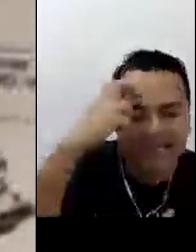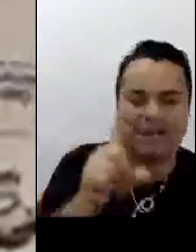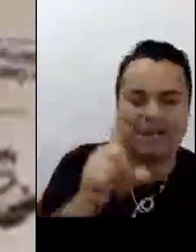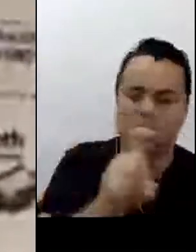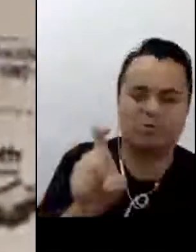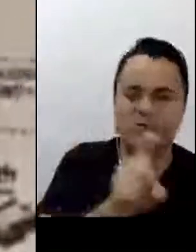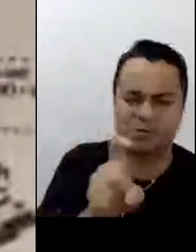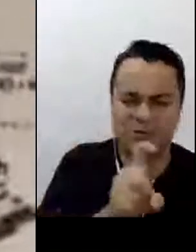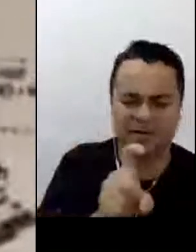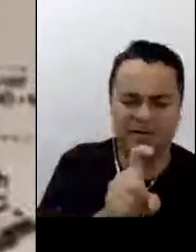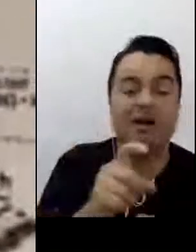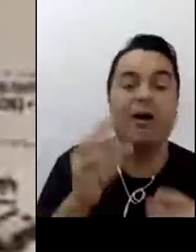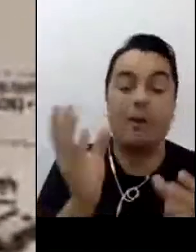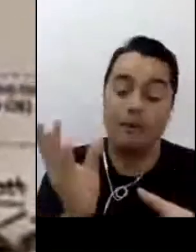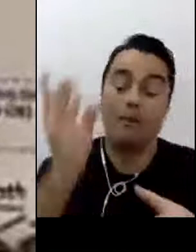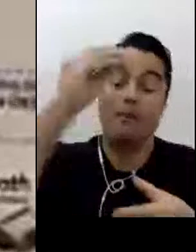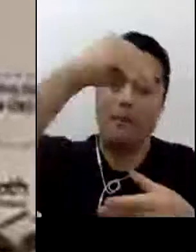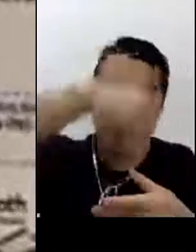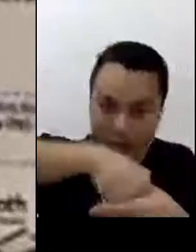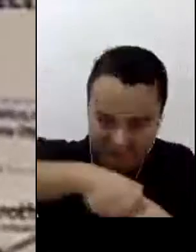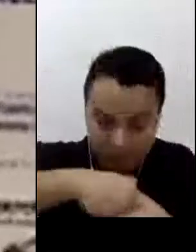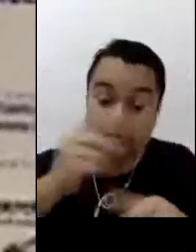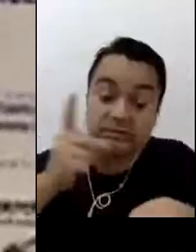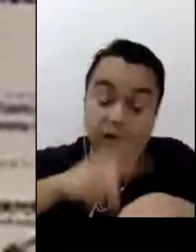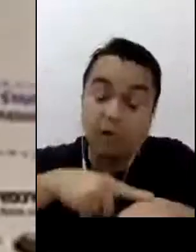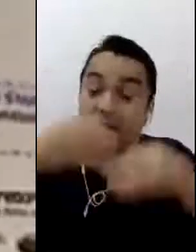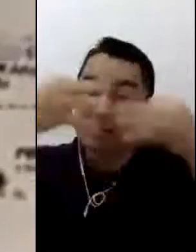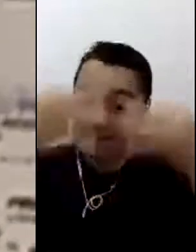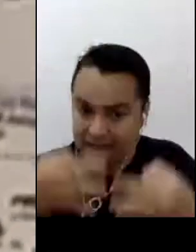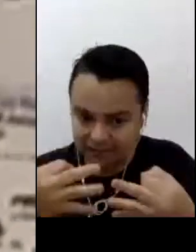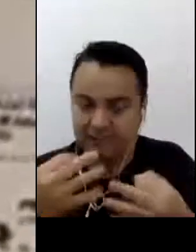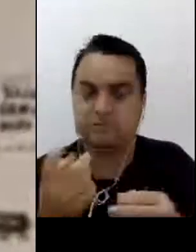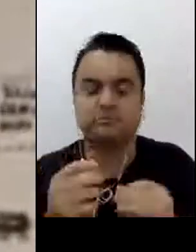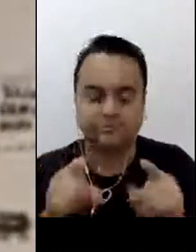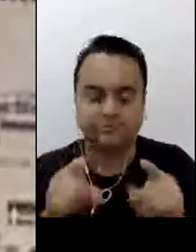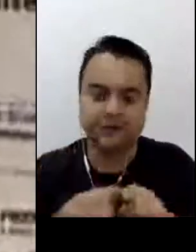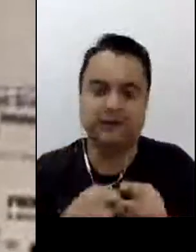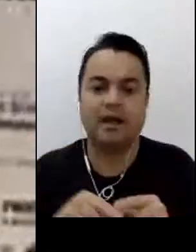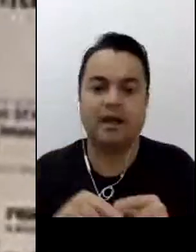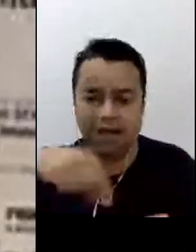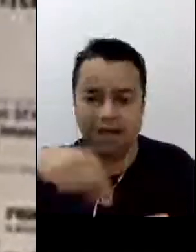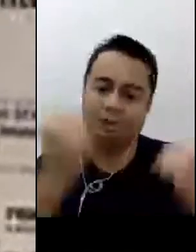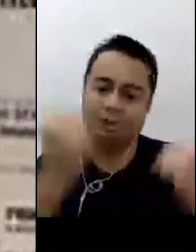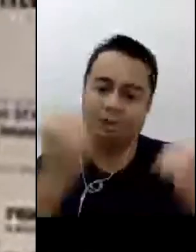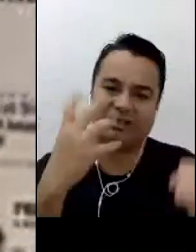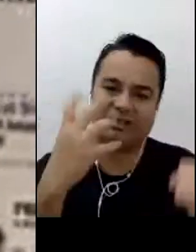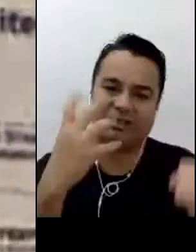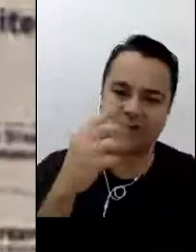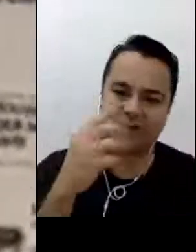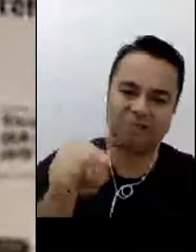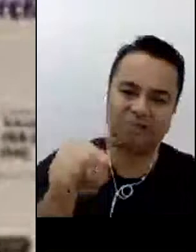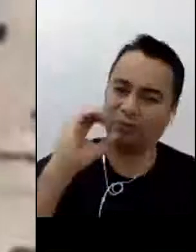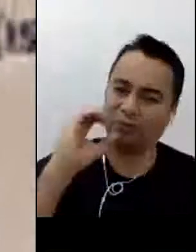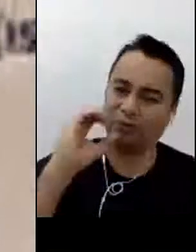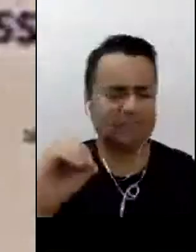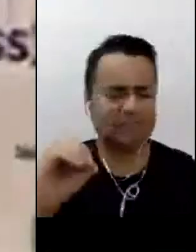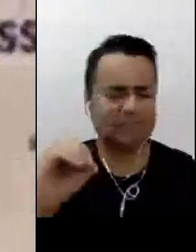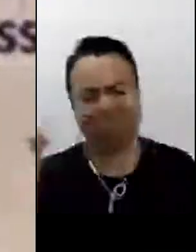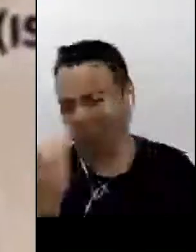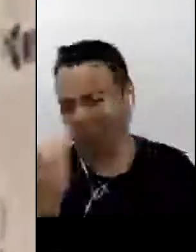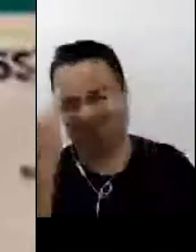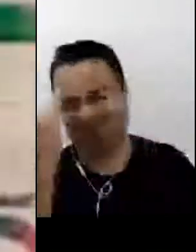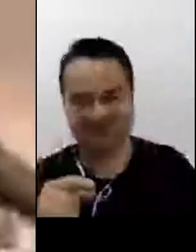Para a gente poder colocar no momento certo e na hora certa. Aqui a indústria 4.0 é extremamente importante.